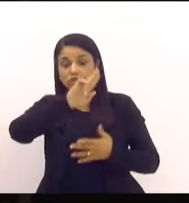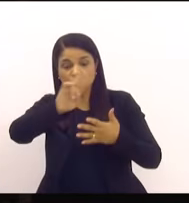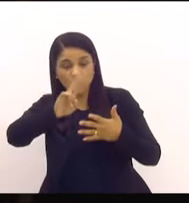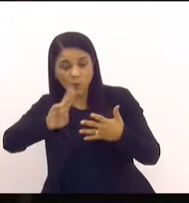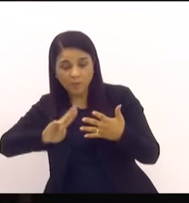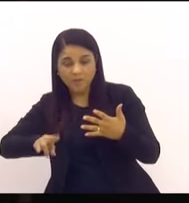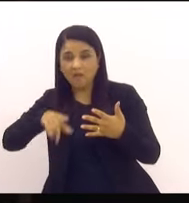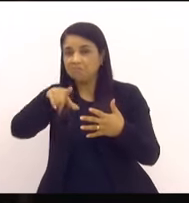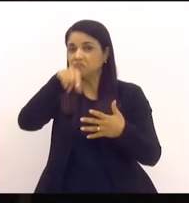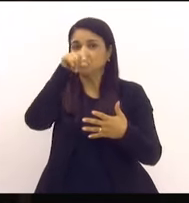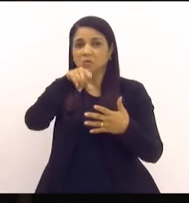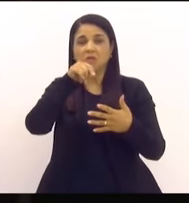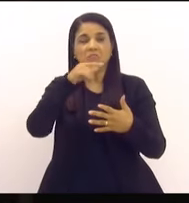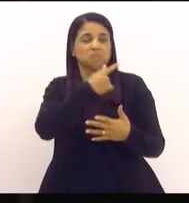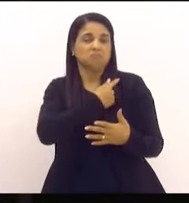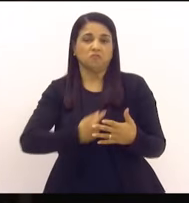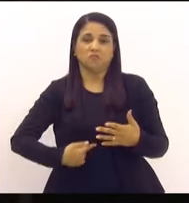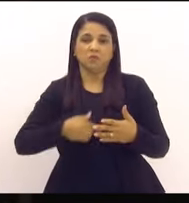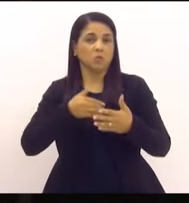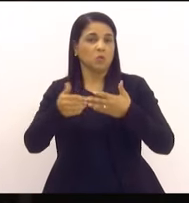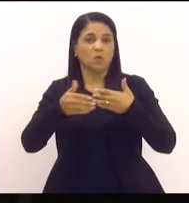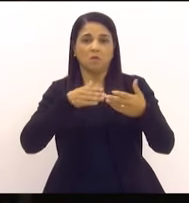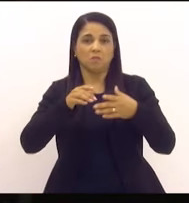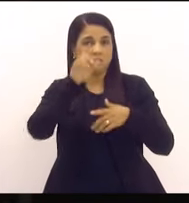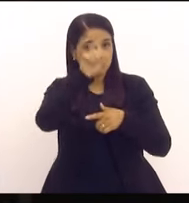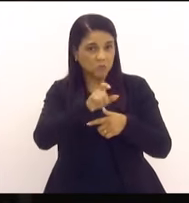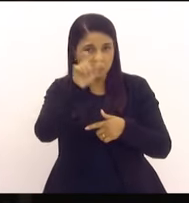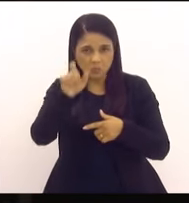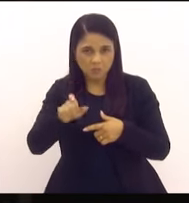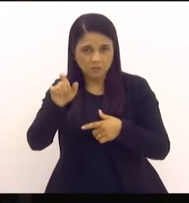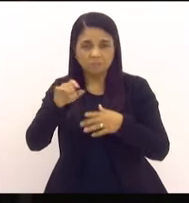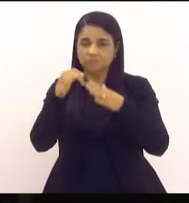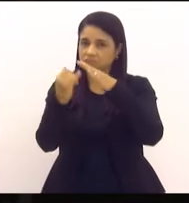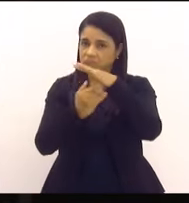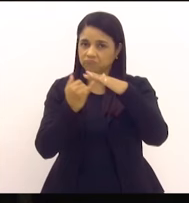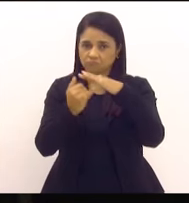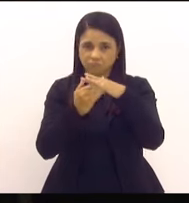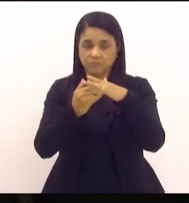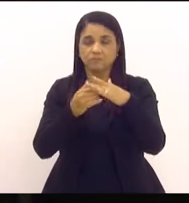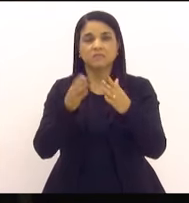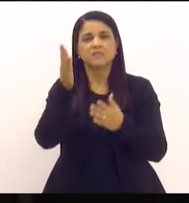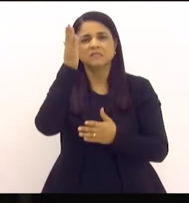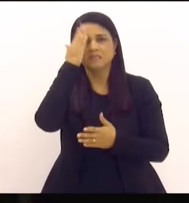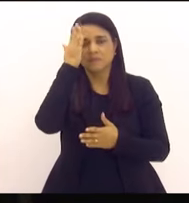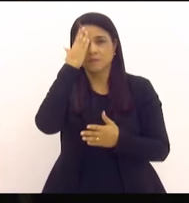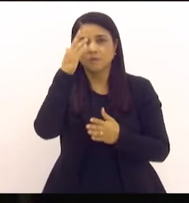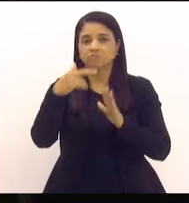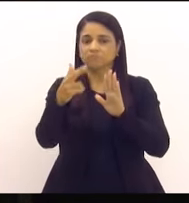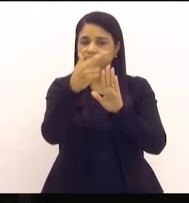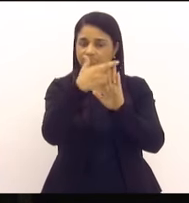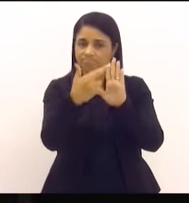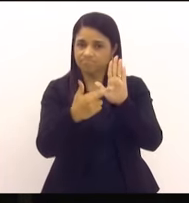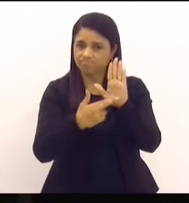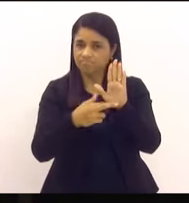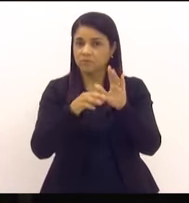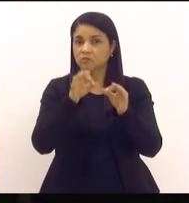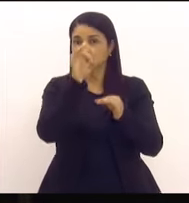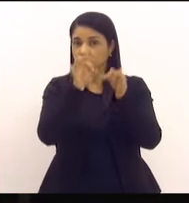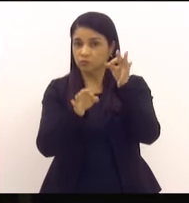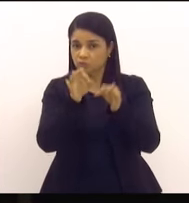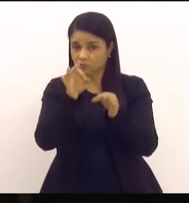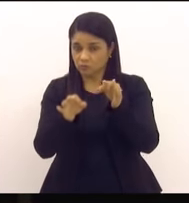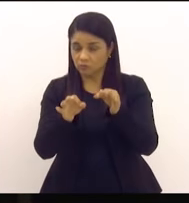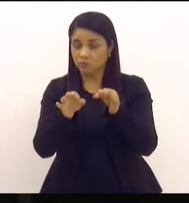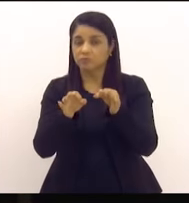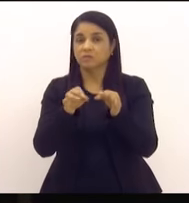entender. Além do que, todos nós sabemos também que dentro da normatividade jurídica, a lei é